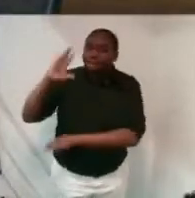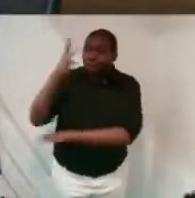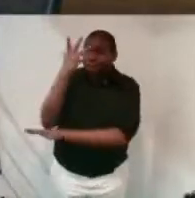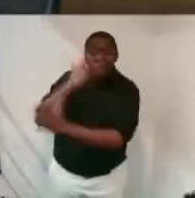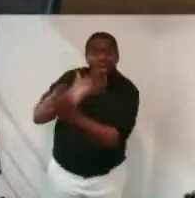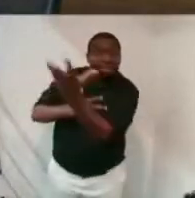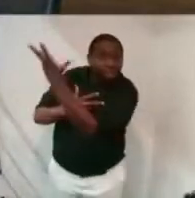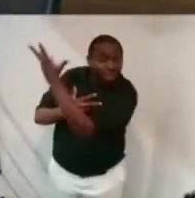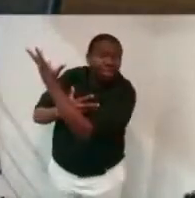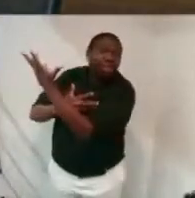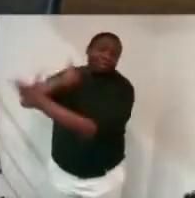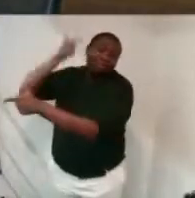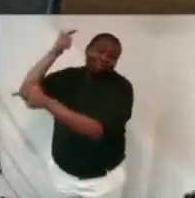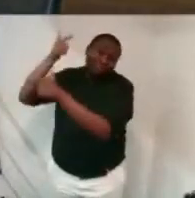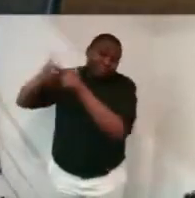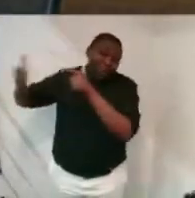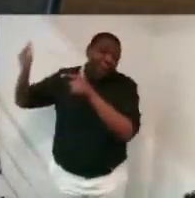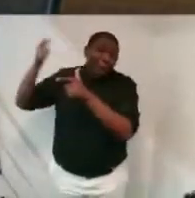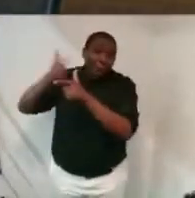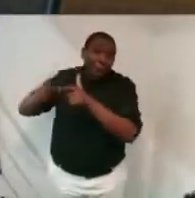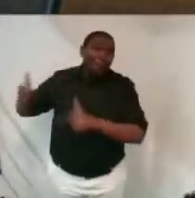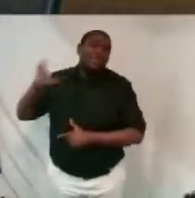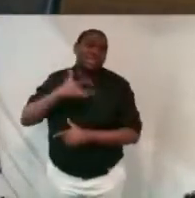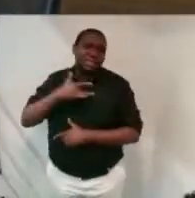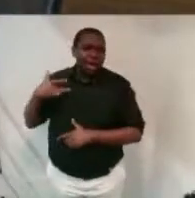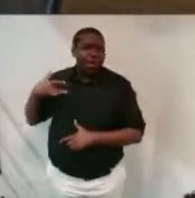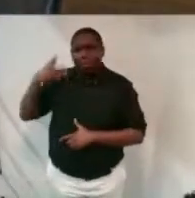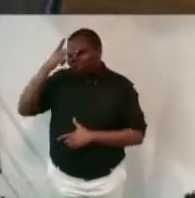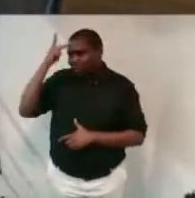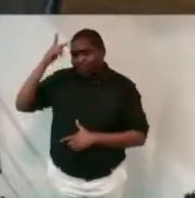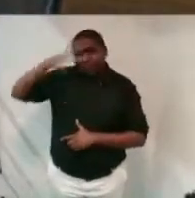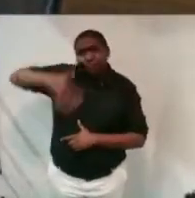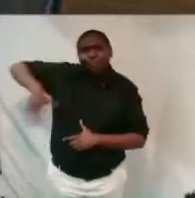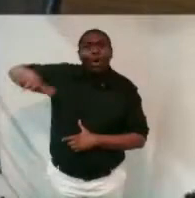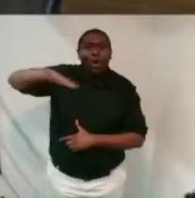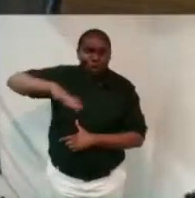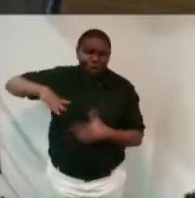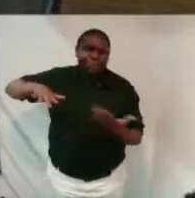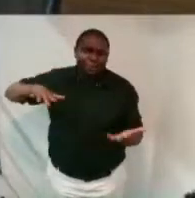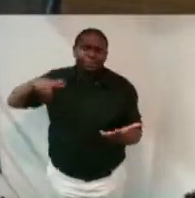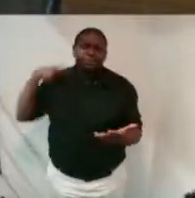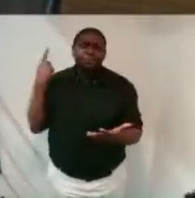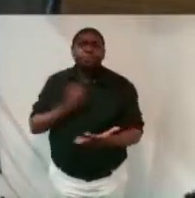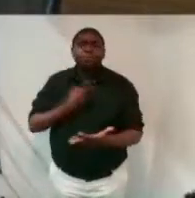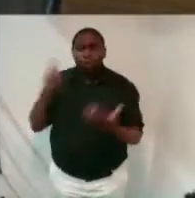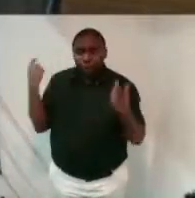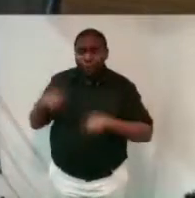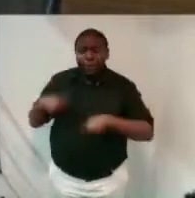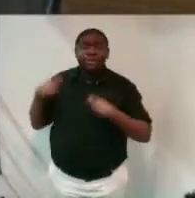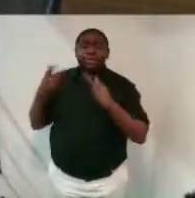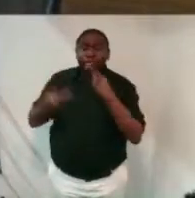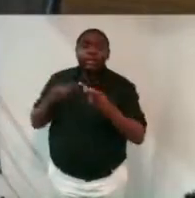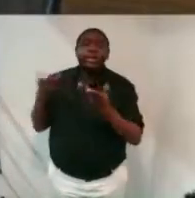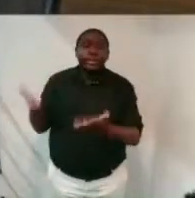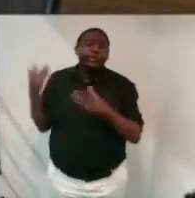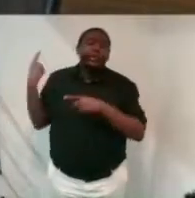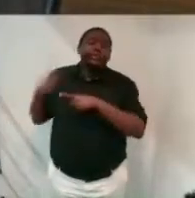eles trazem problemas para a saúde da população, e nós precisamos tratar disso até